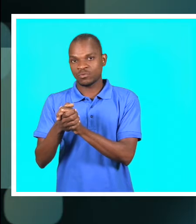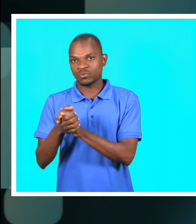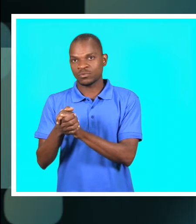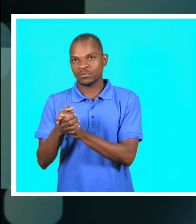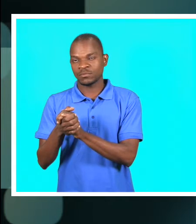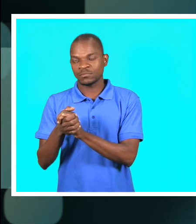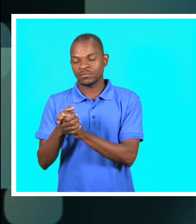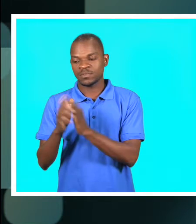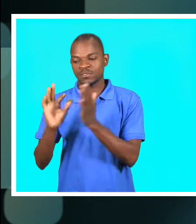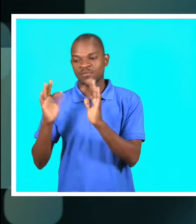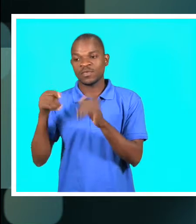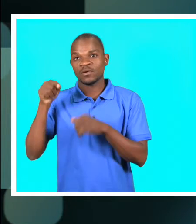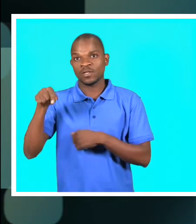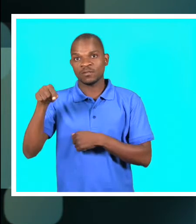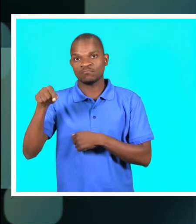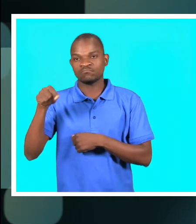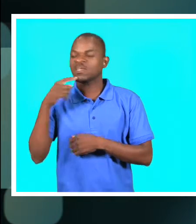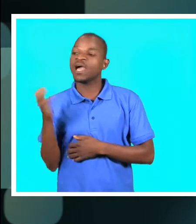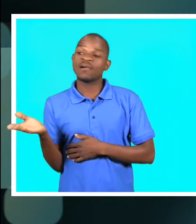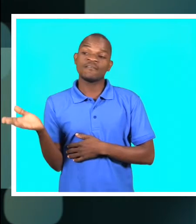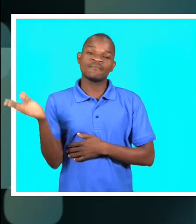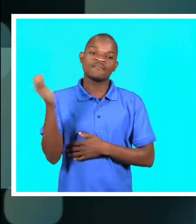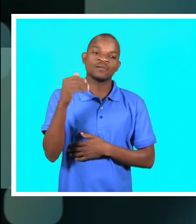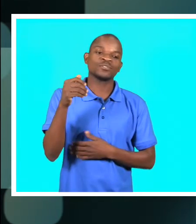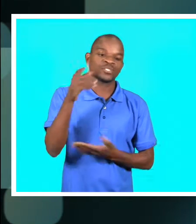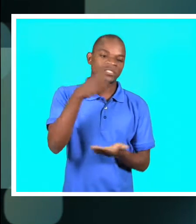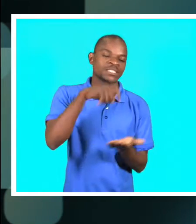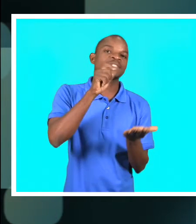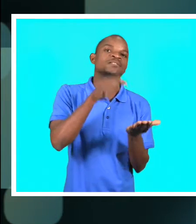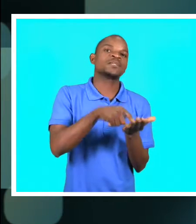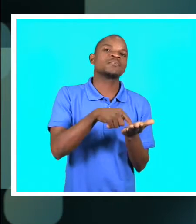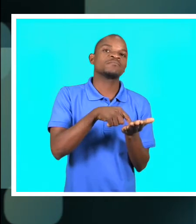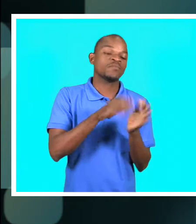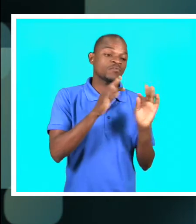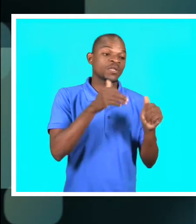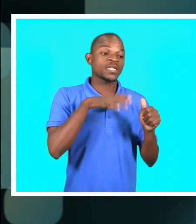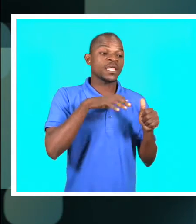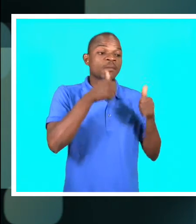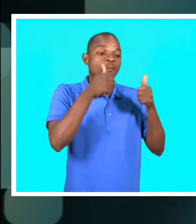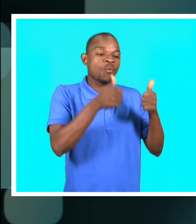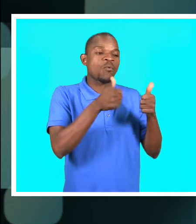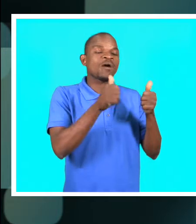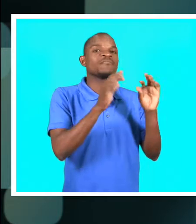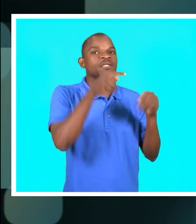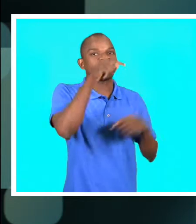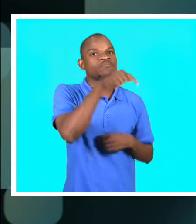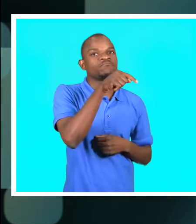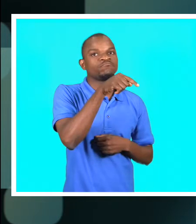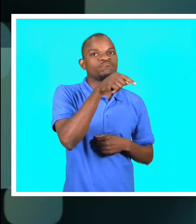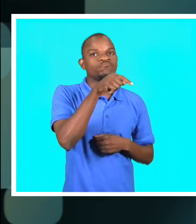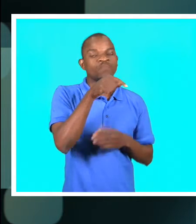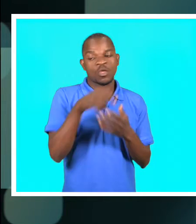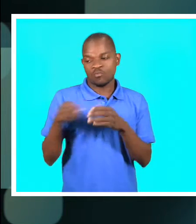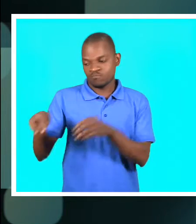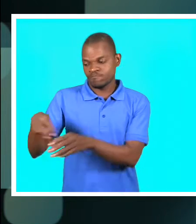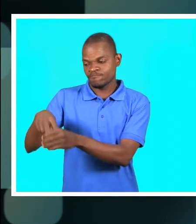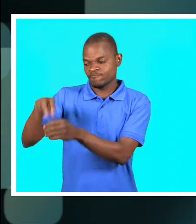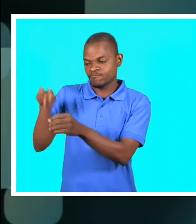amigos também que viviam lá. Me buscaram, vamos subir para a cidade, vamos viver, ter uma boa vida lá.